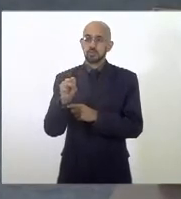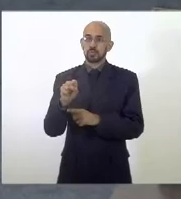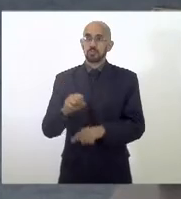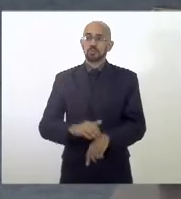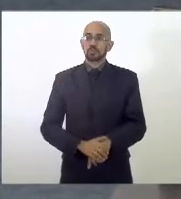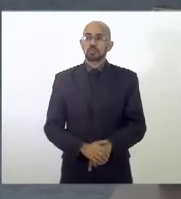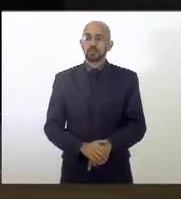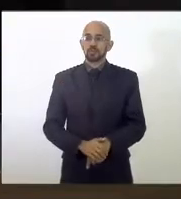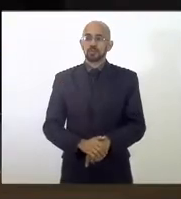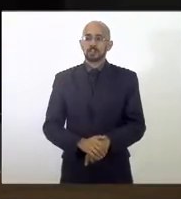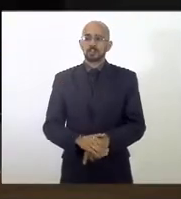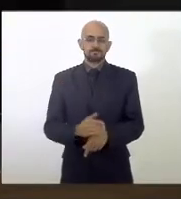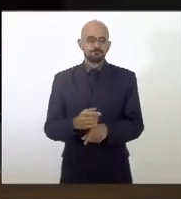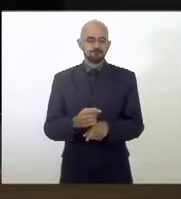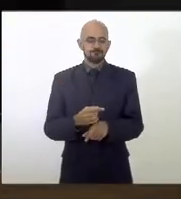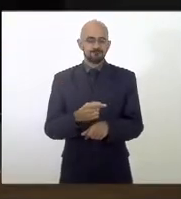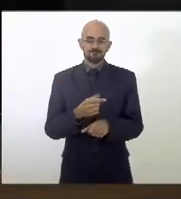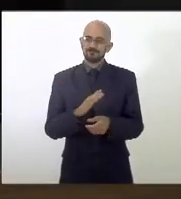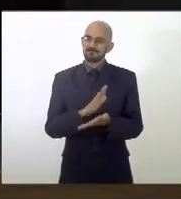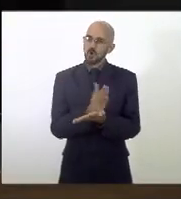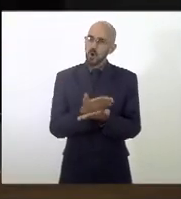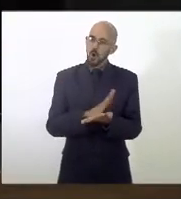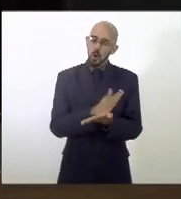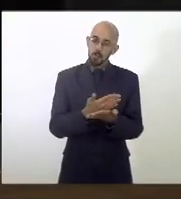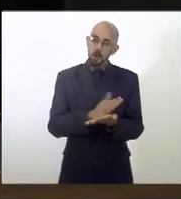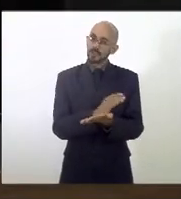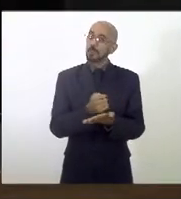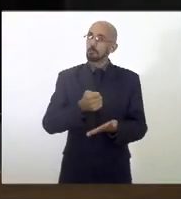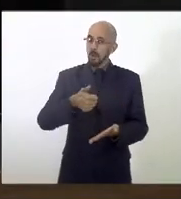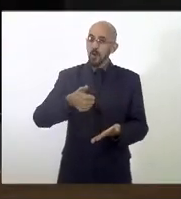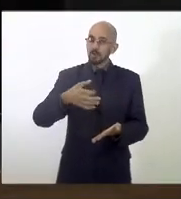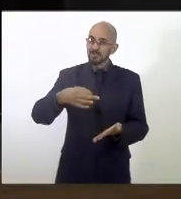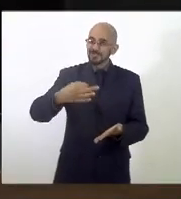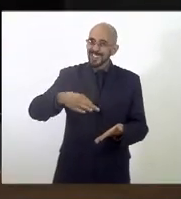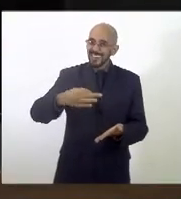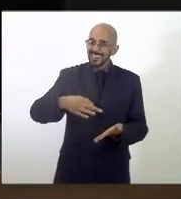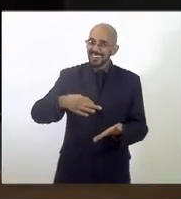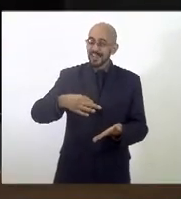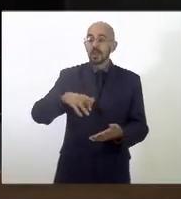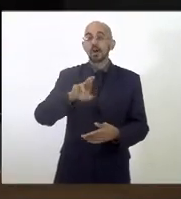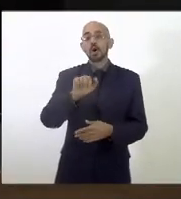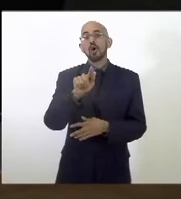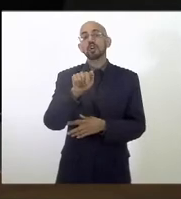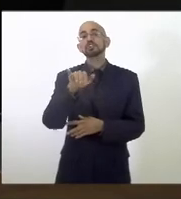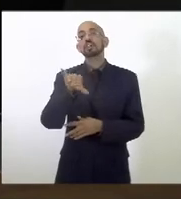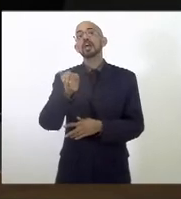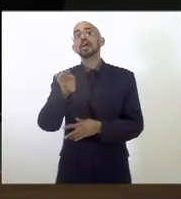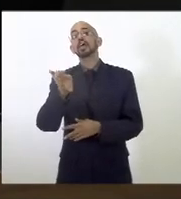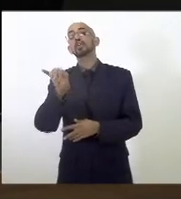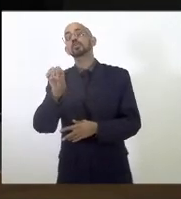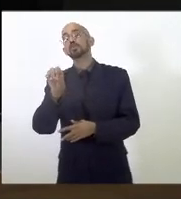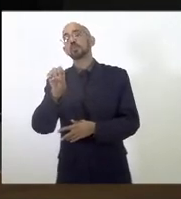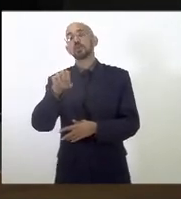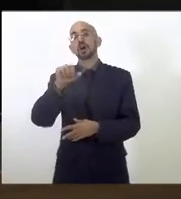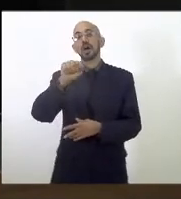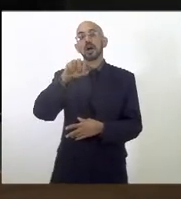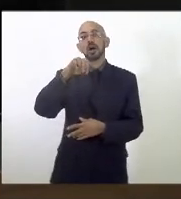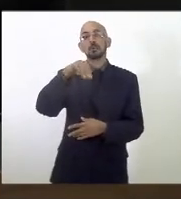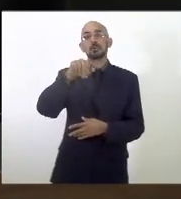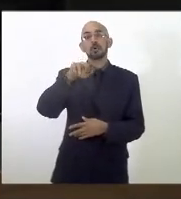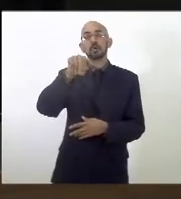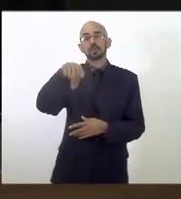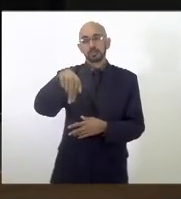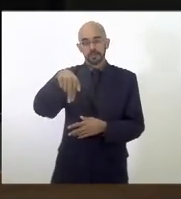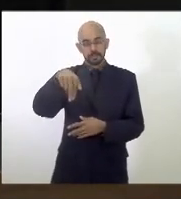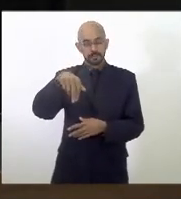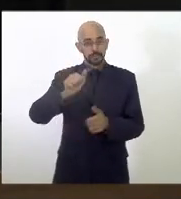Que perturba pouco. Ele marca. Rogério Amorim também presente, eu vi passar aqui, está lá ao fundo. Ele marca em cima,